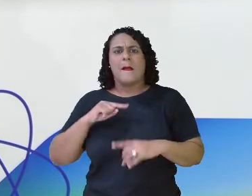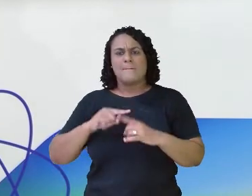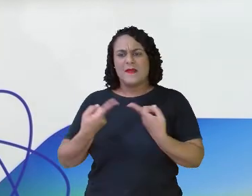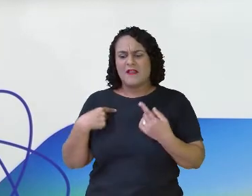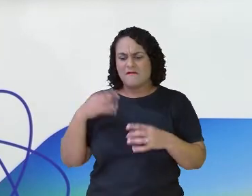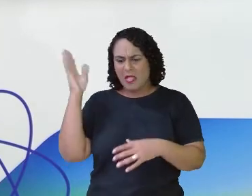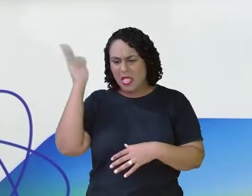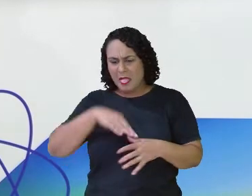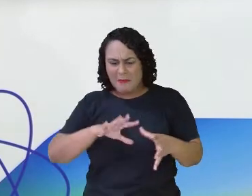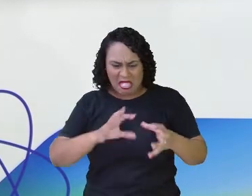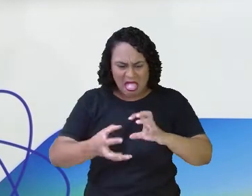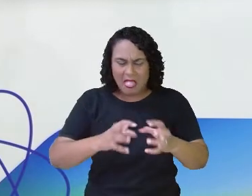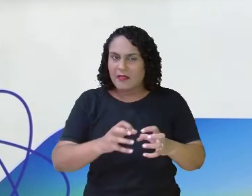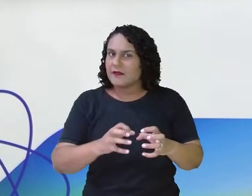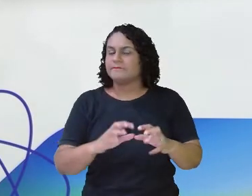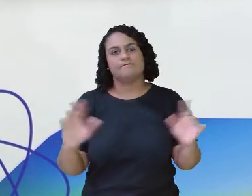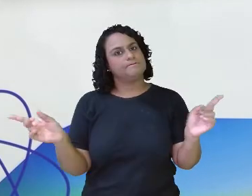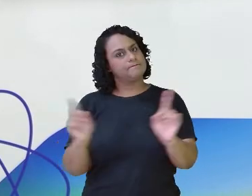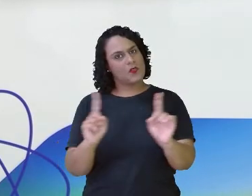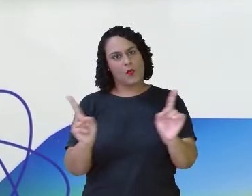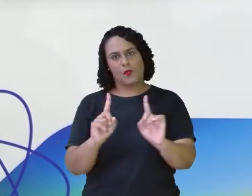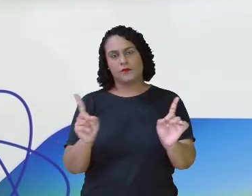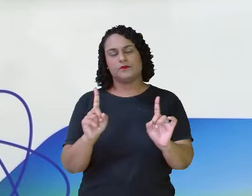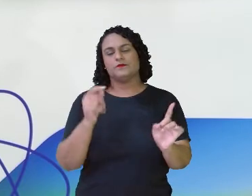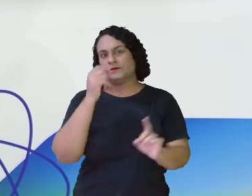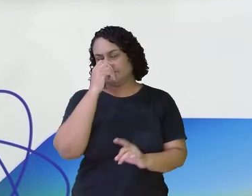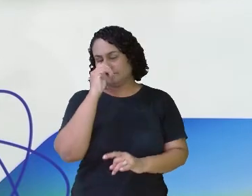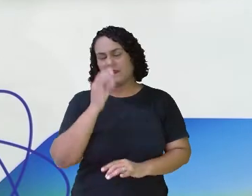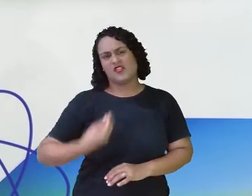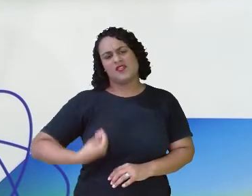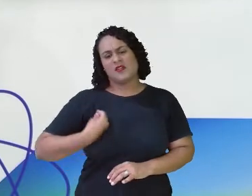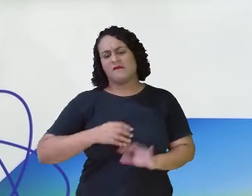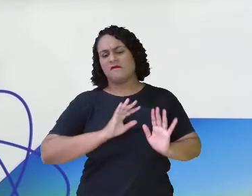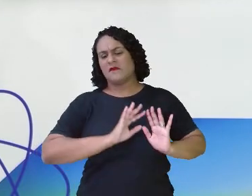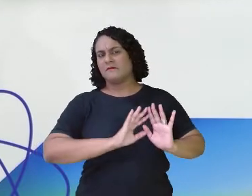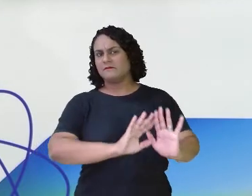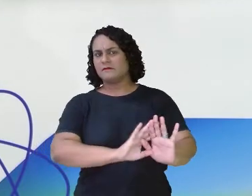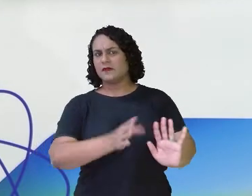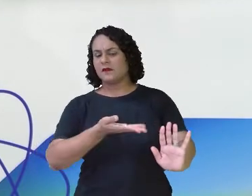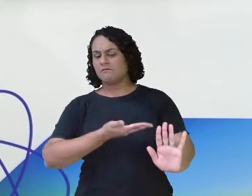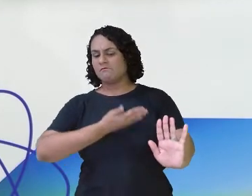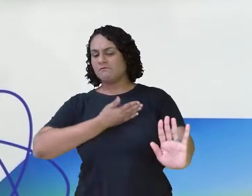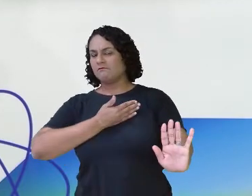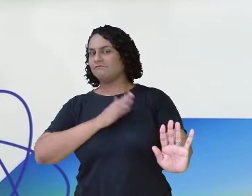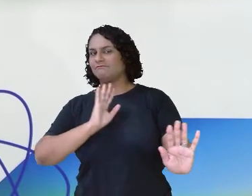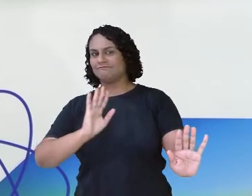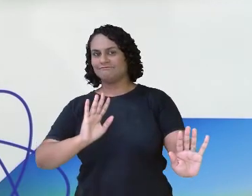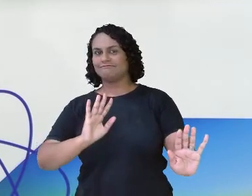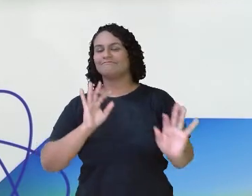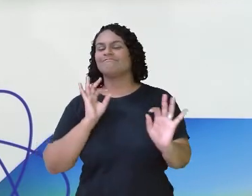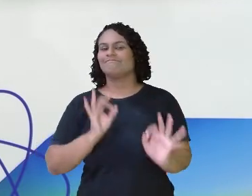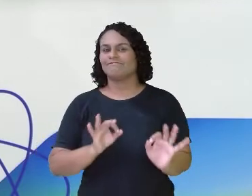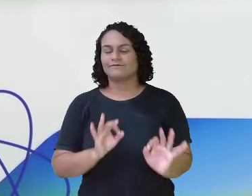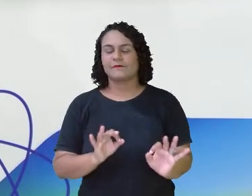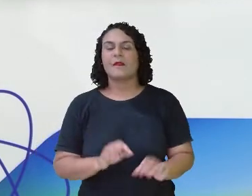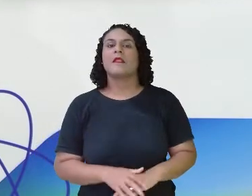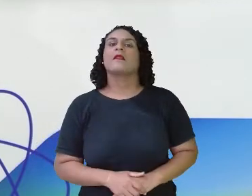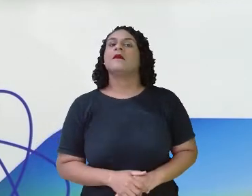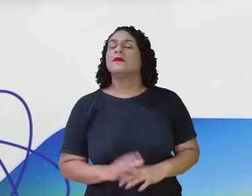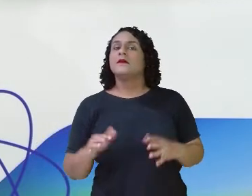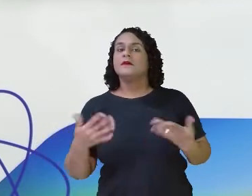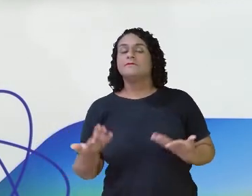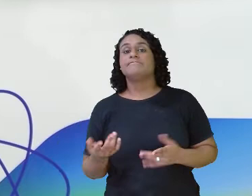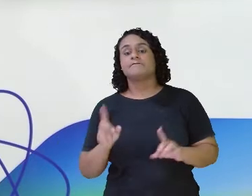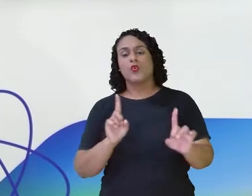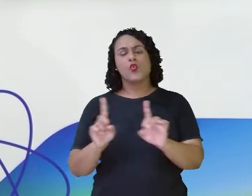com os sapinhos. Não é? Eles não têm nada que ver aí, deixa ele lá no cantinho dele, eu fico na minha e tá tudo certo. Então, os meninos aí queriam